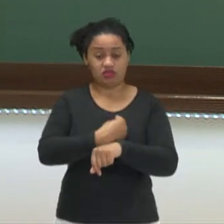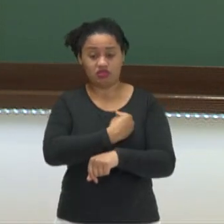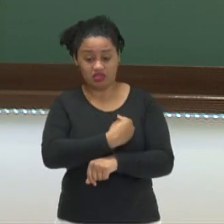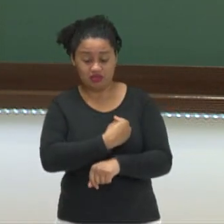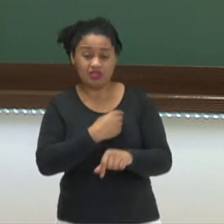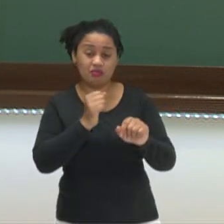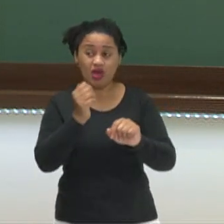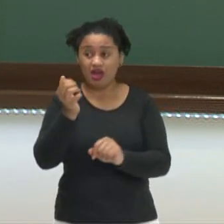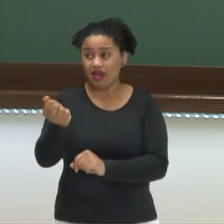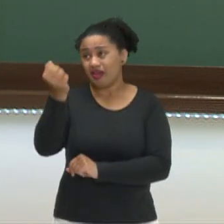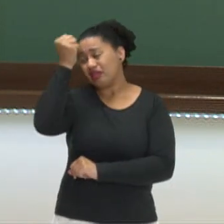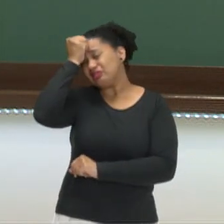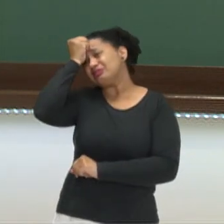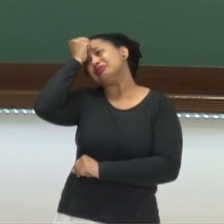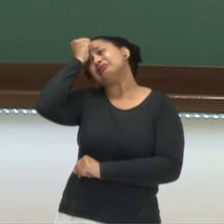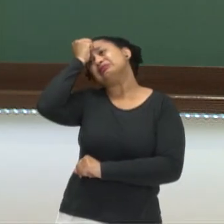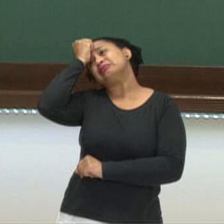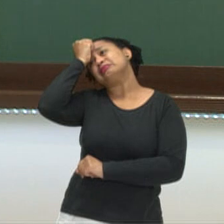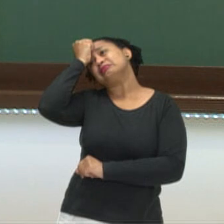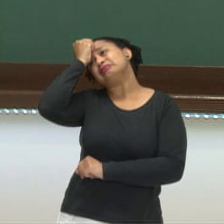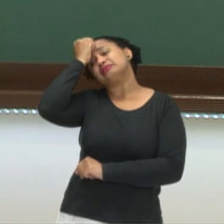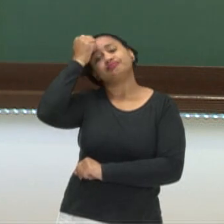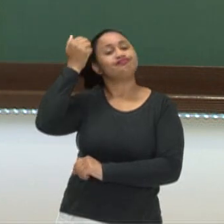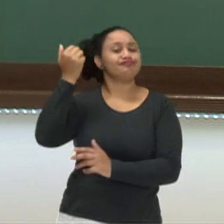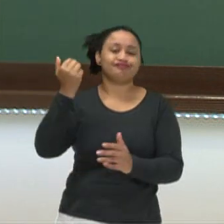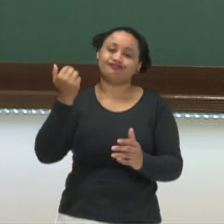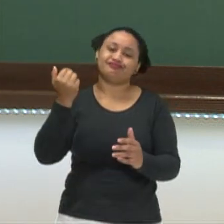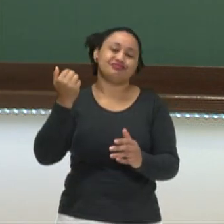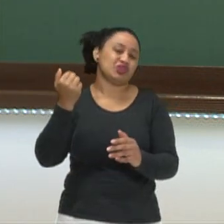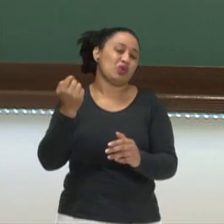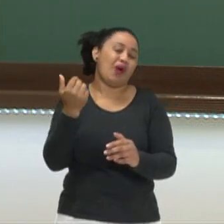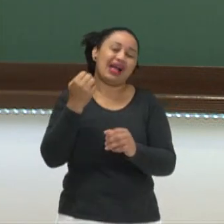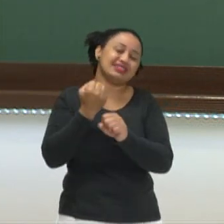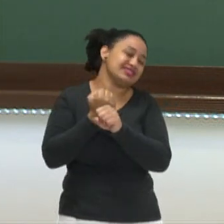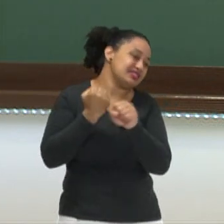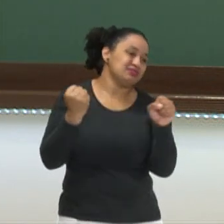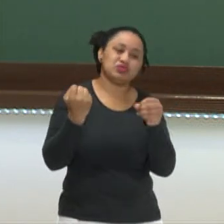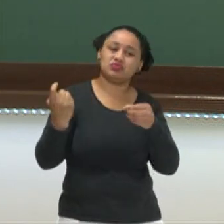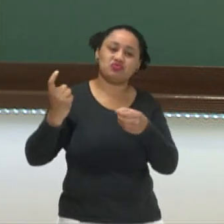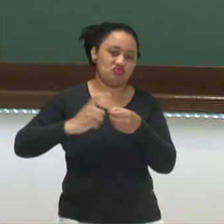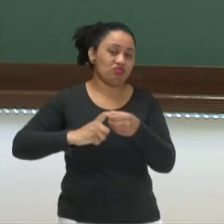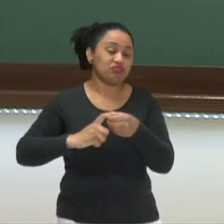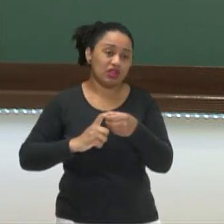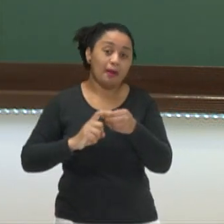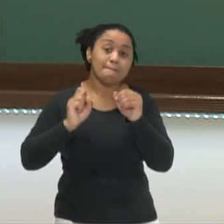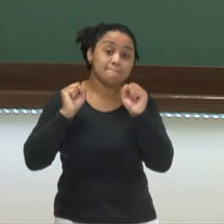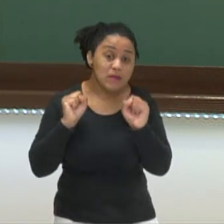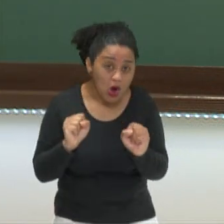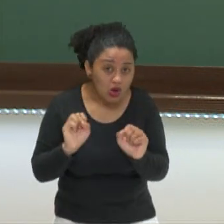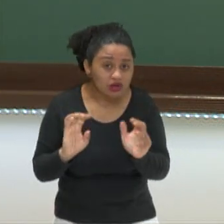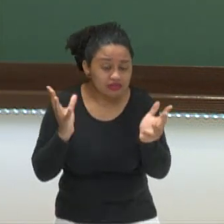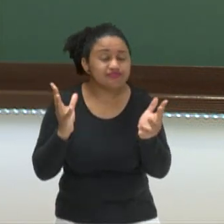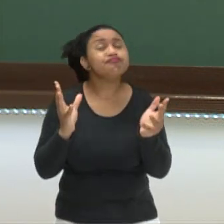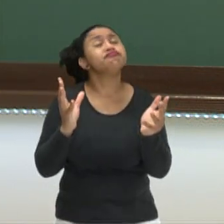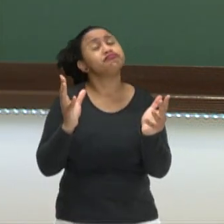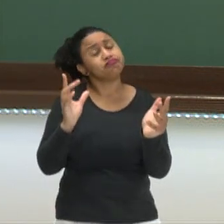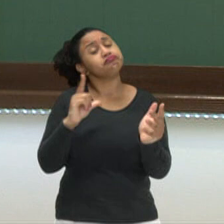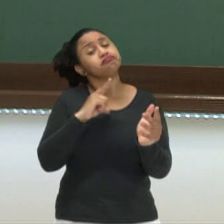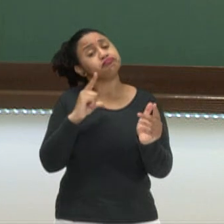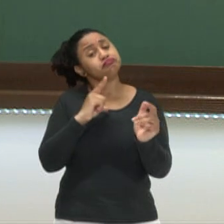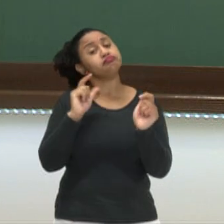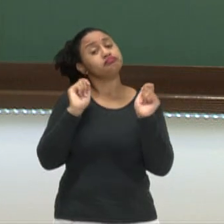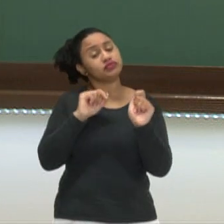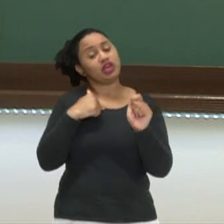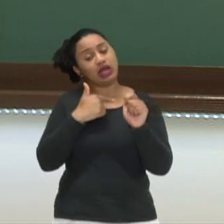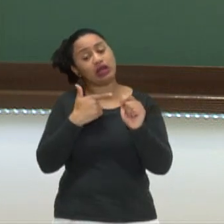pode se arrepender. E aí é muito difícil de reverter esse quadro. Pode acontecer? Existe sim